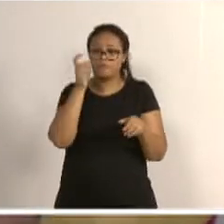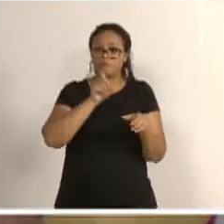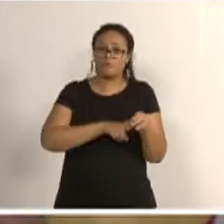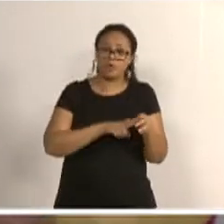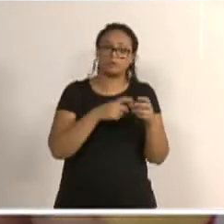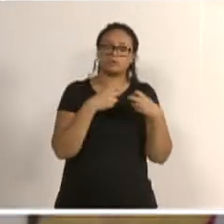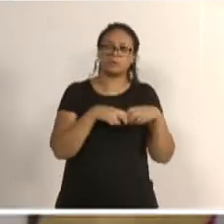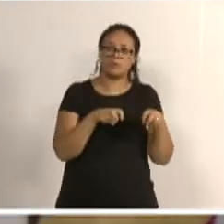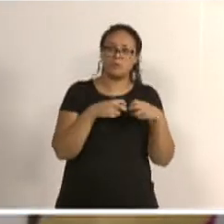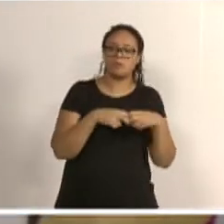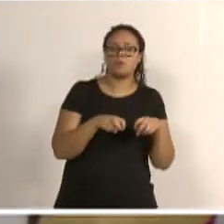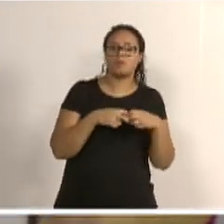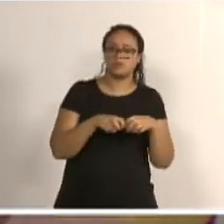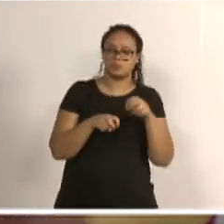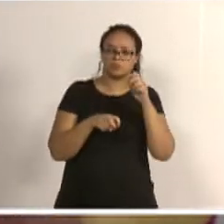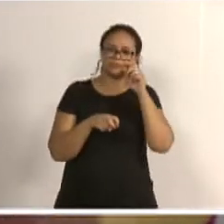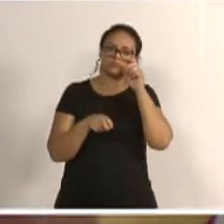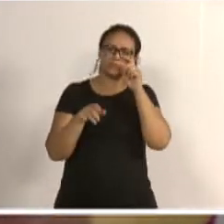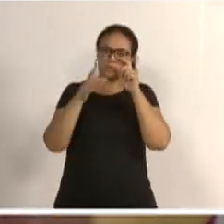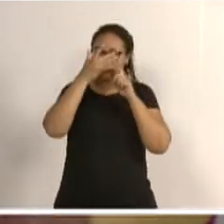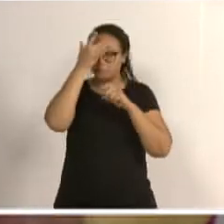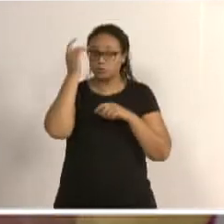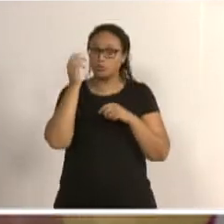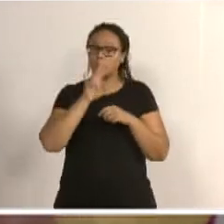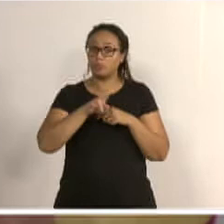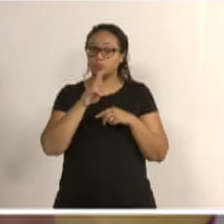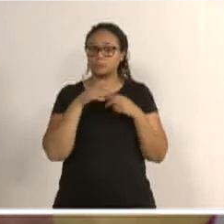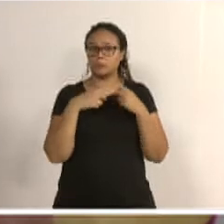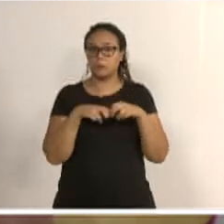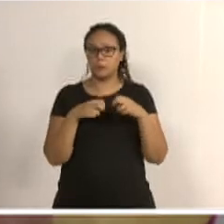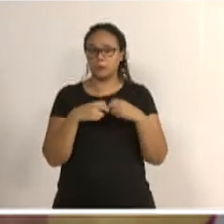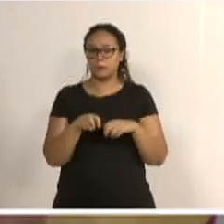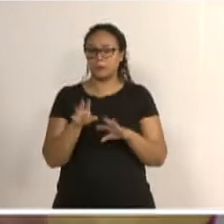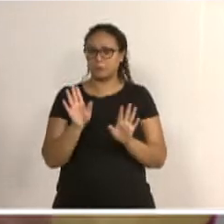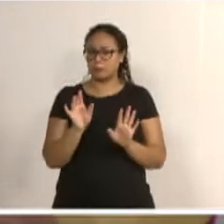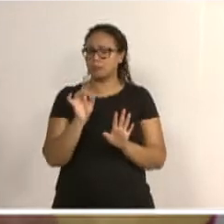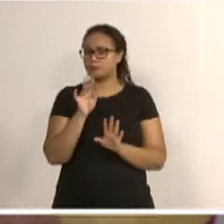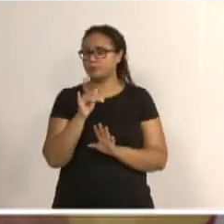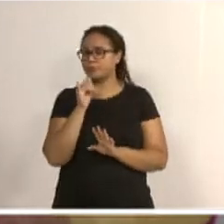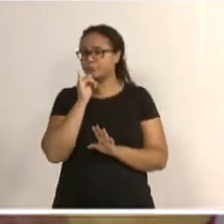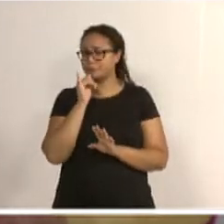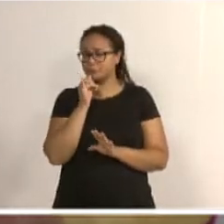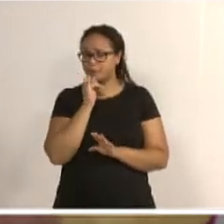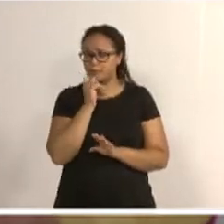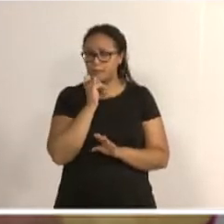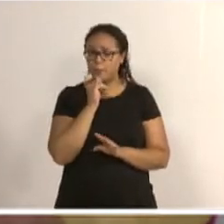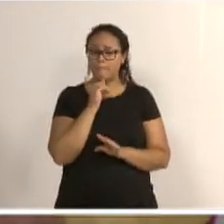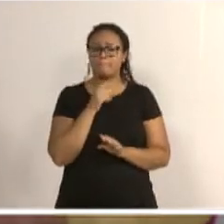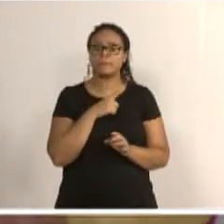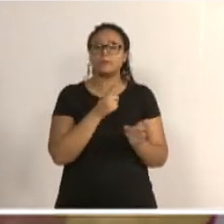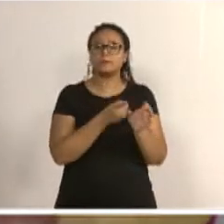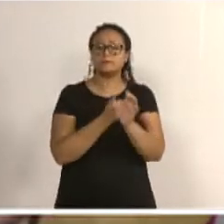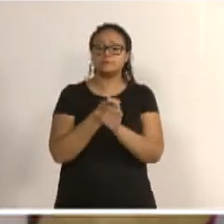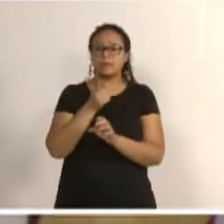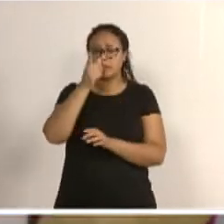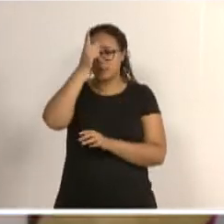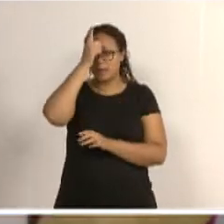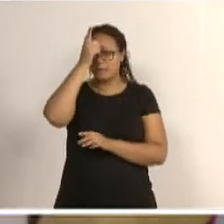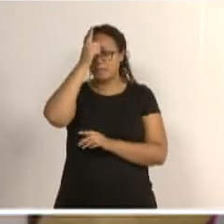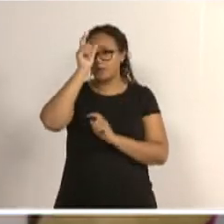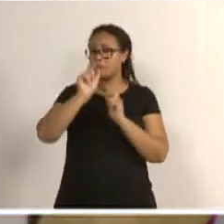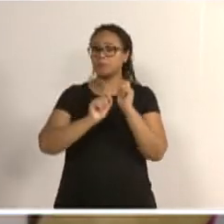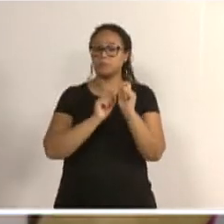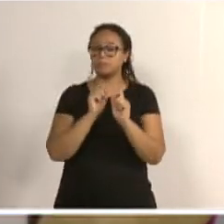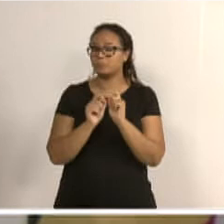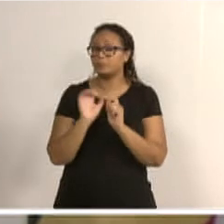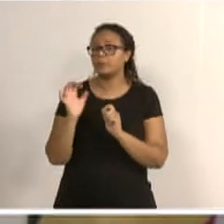serviço público os usuários do transporte coletivo. Para ter uma ideia, em algumas cidades da Alemanha, essa semana foi anunciado serviço